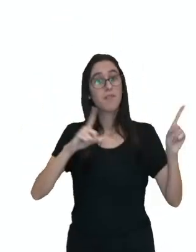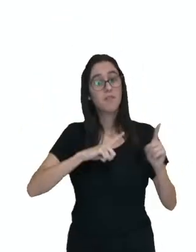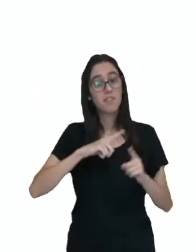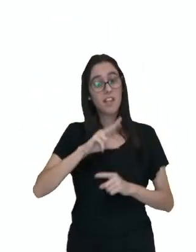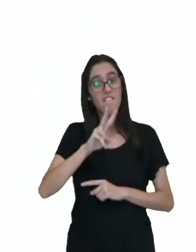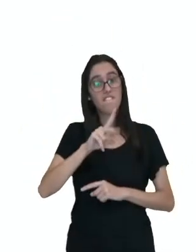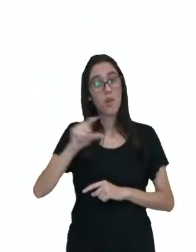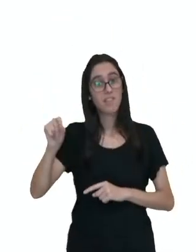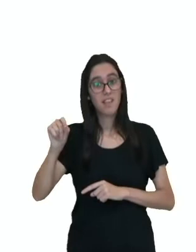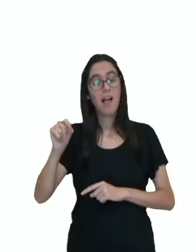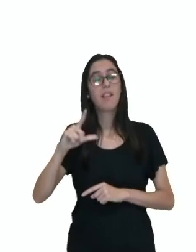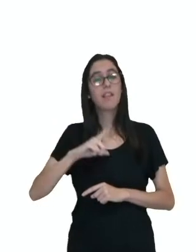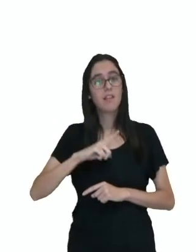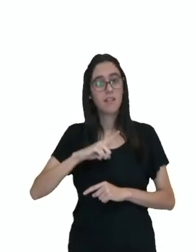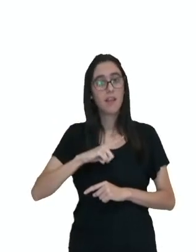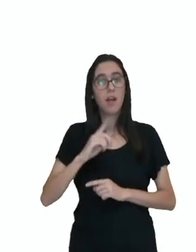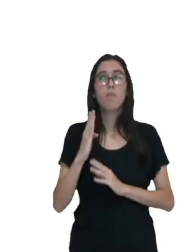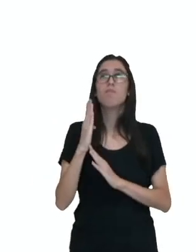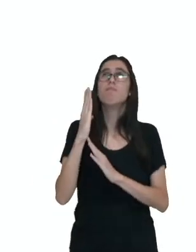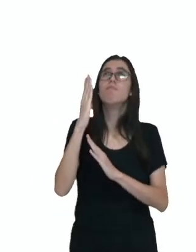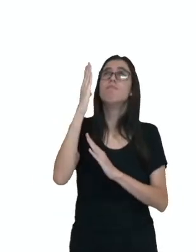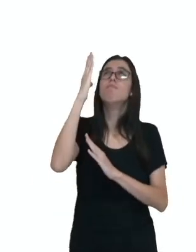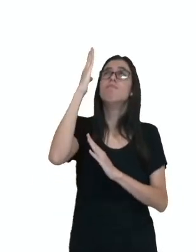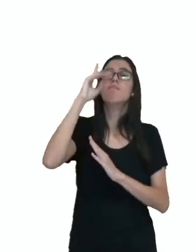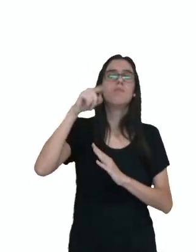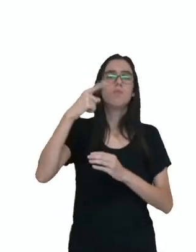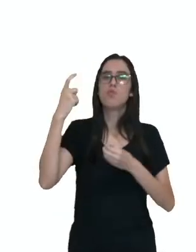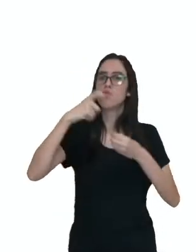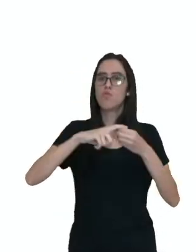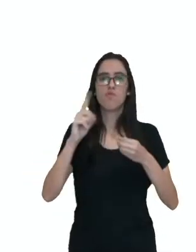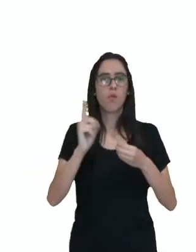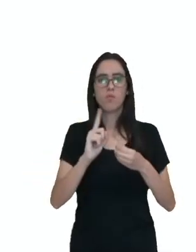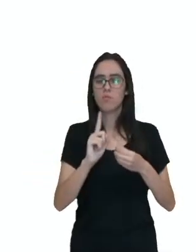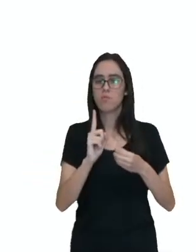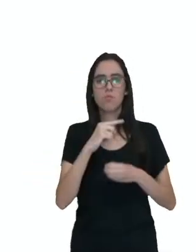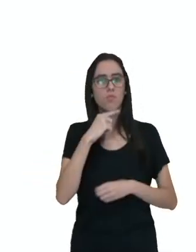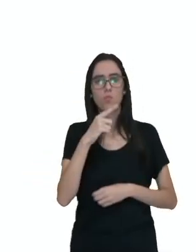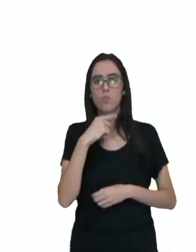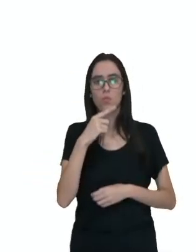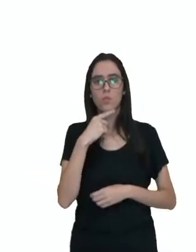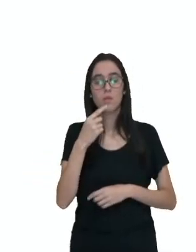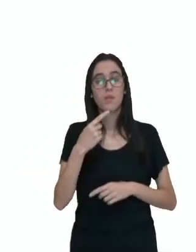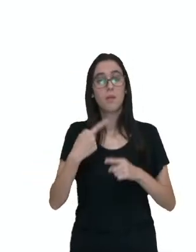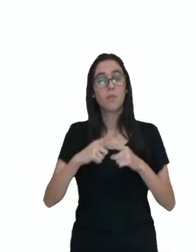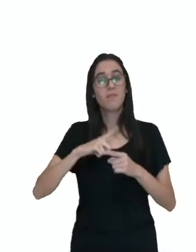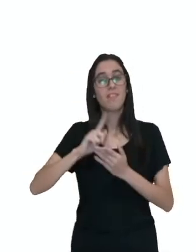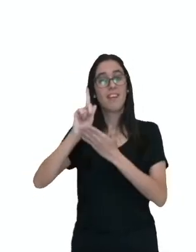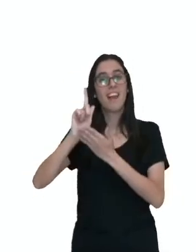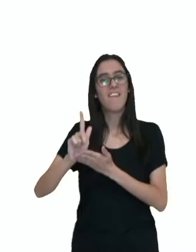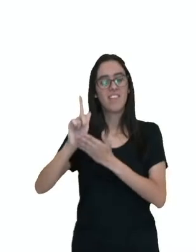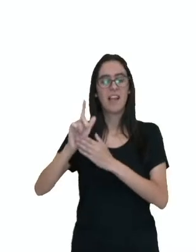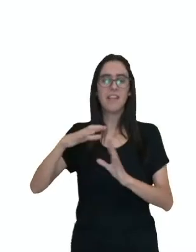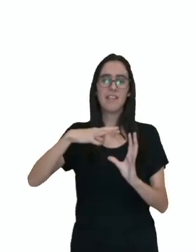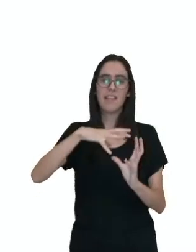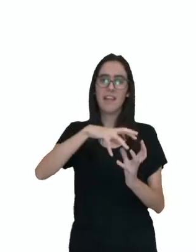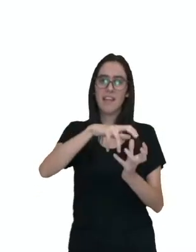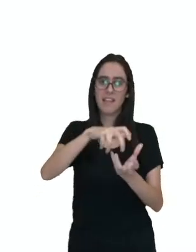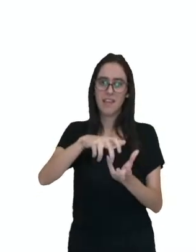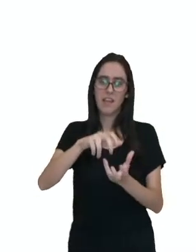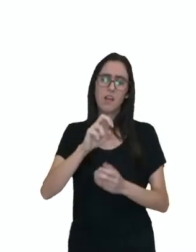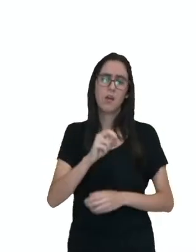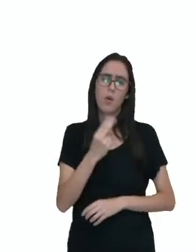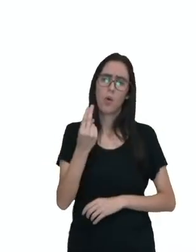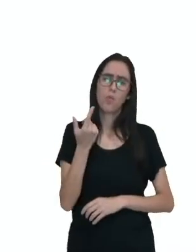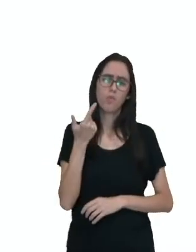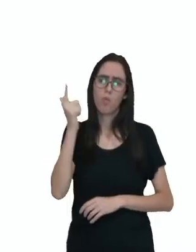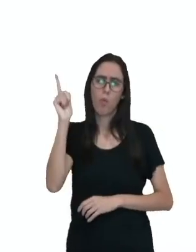a subida e não volta mais, deixando de sofrer a ação da gravidade da Terra, né, ou por outro corpo